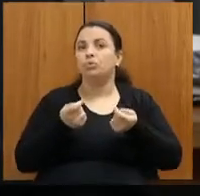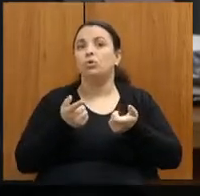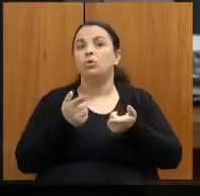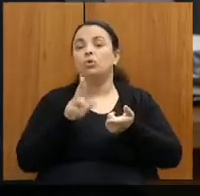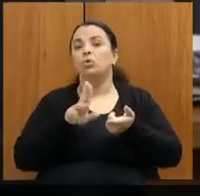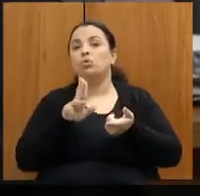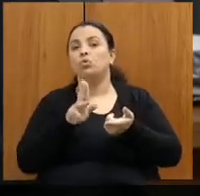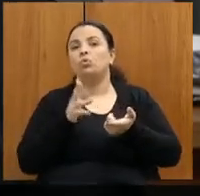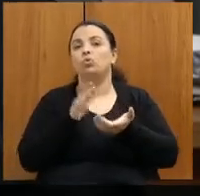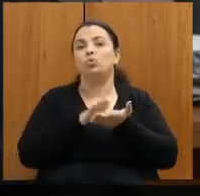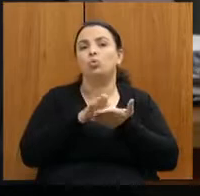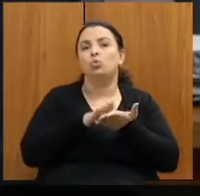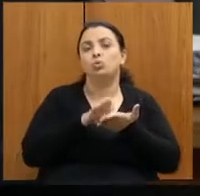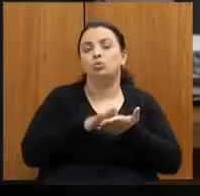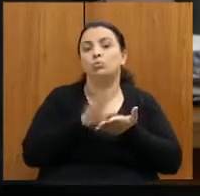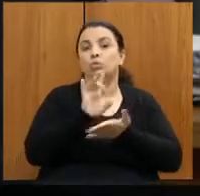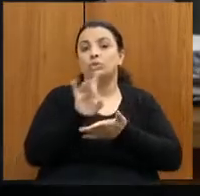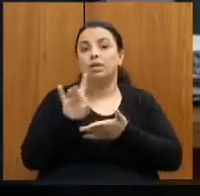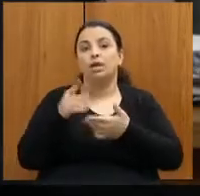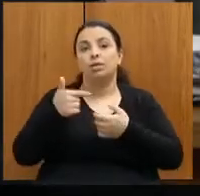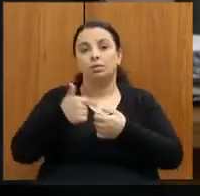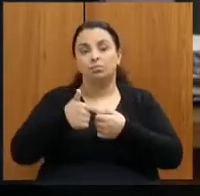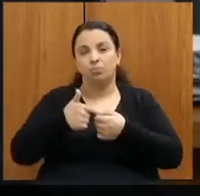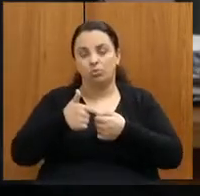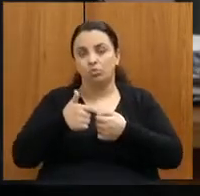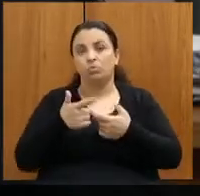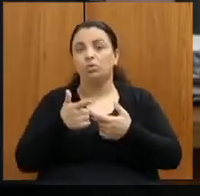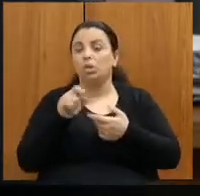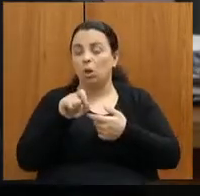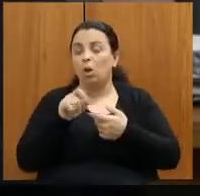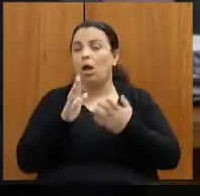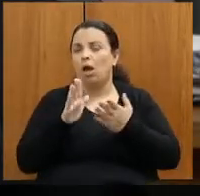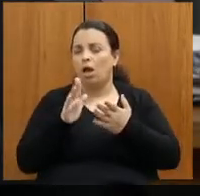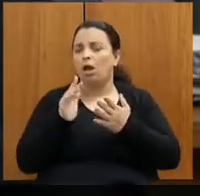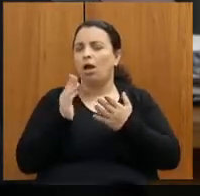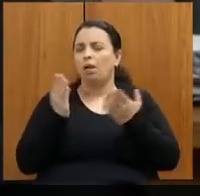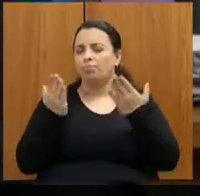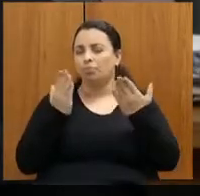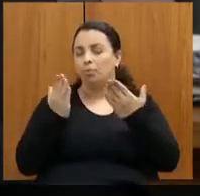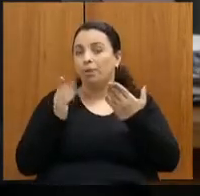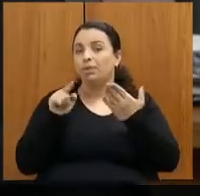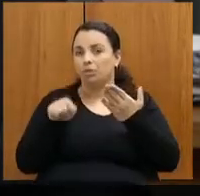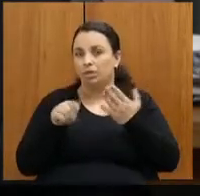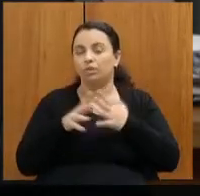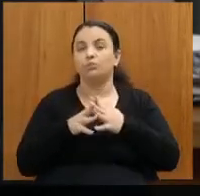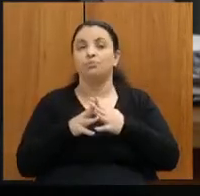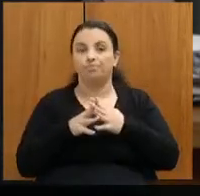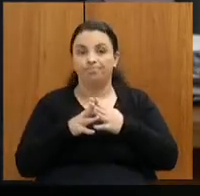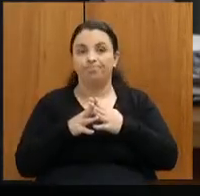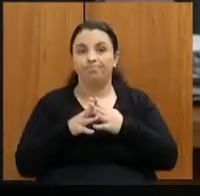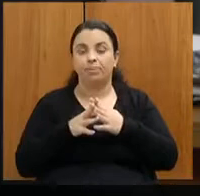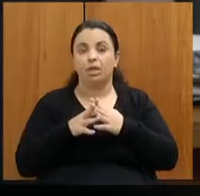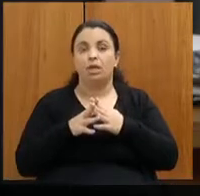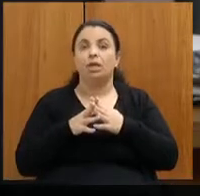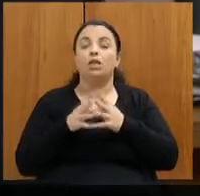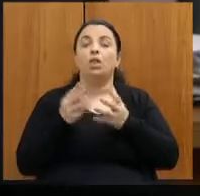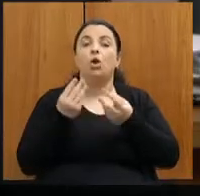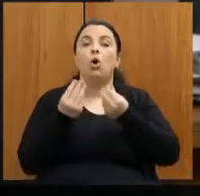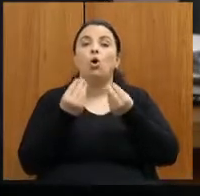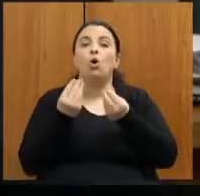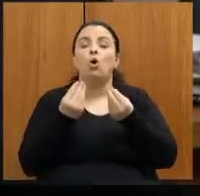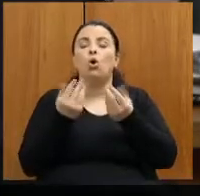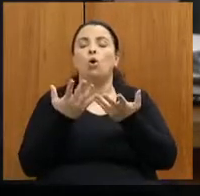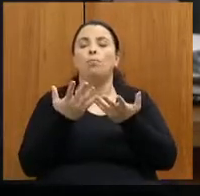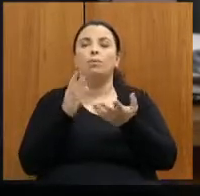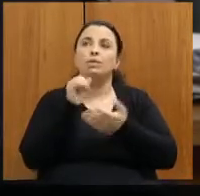de consumo por parte dos povos então é feita com base nisso tá então com relação a isso é a forma água